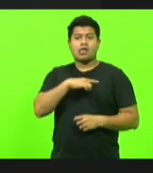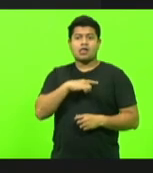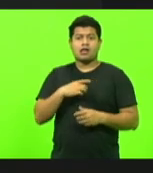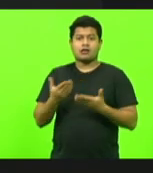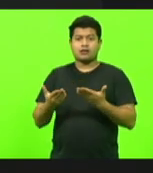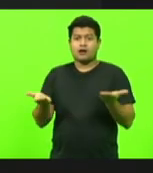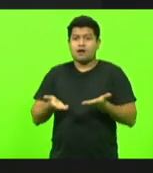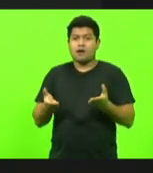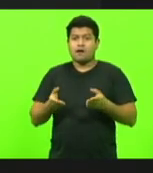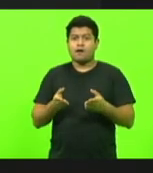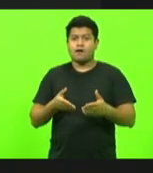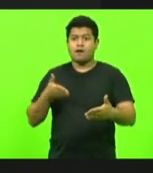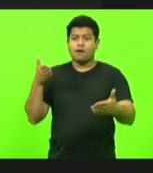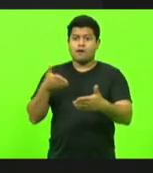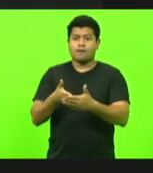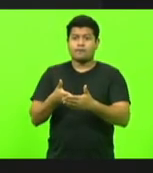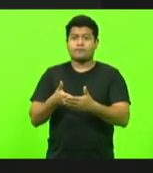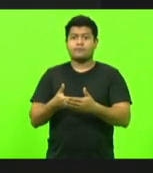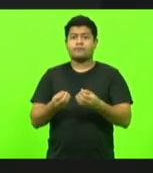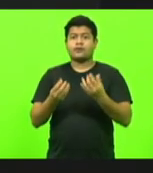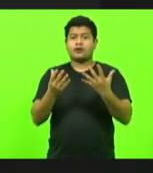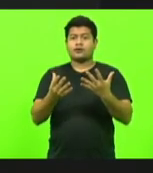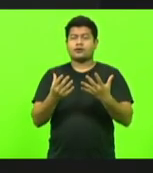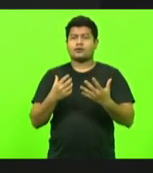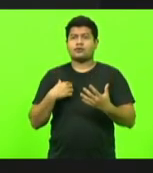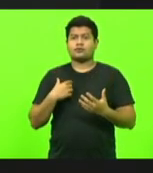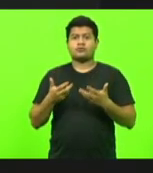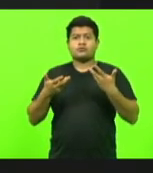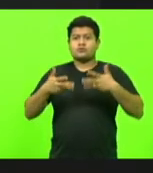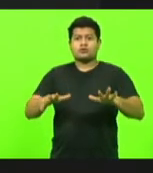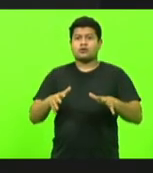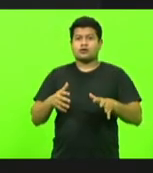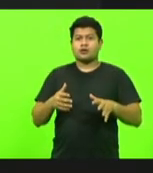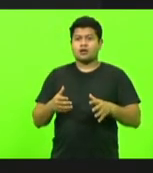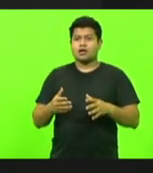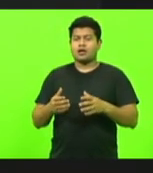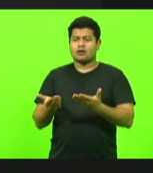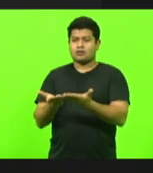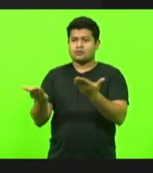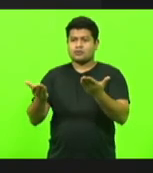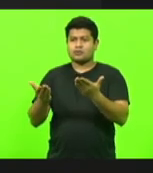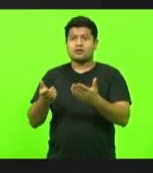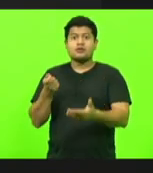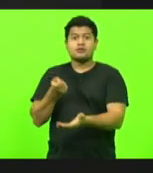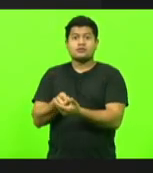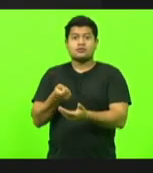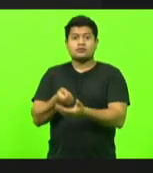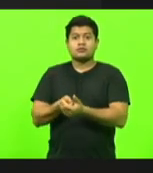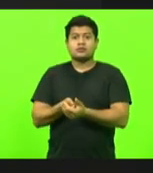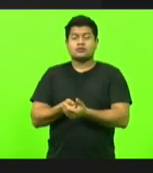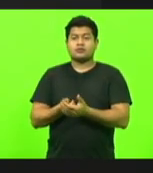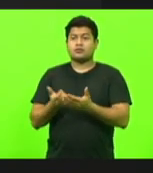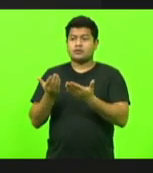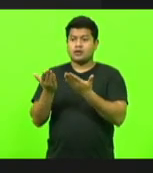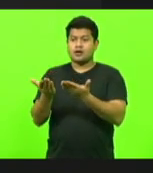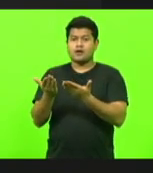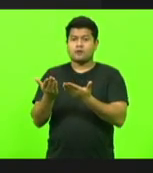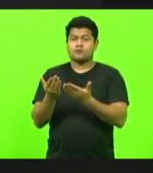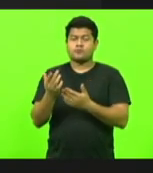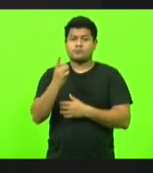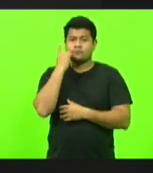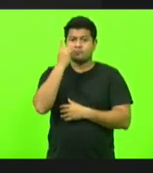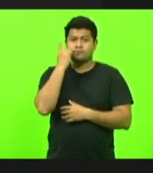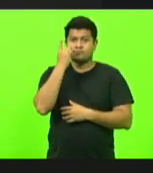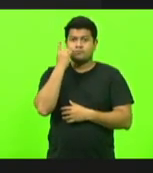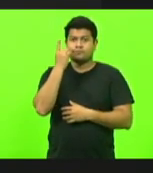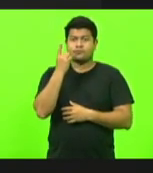para não receber, né, para não receber o povo que está ali à porta do Senado exigindo uma posição, né, os deputados,